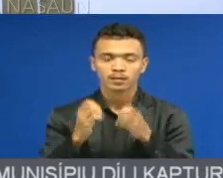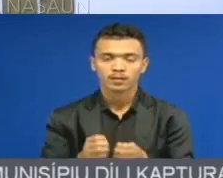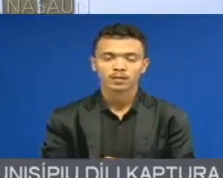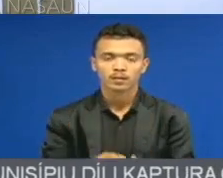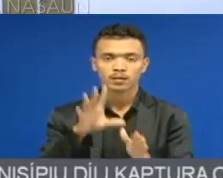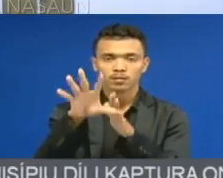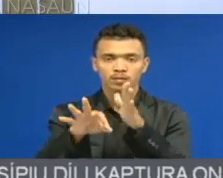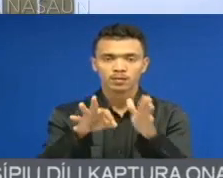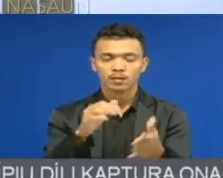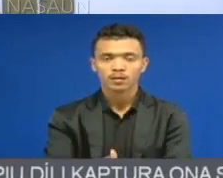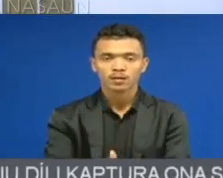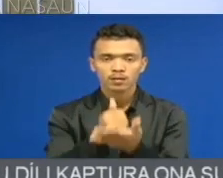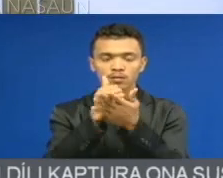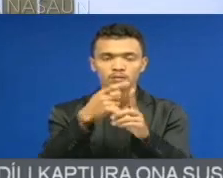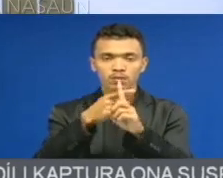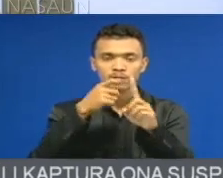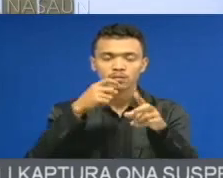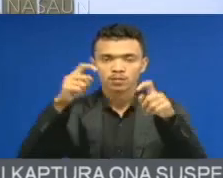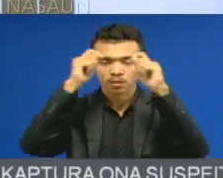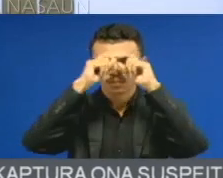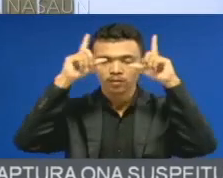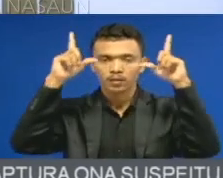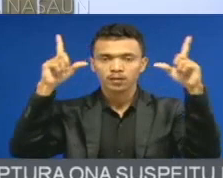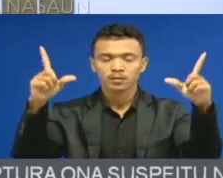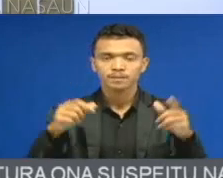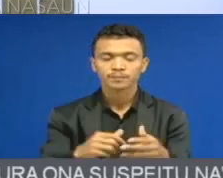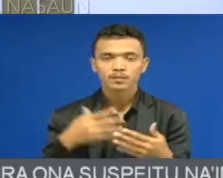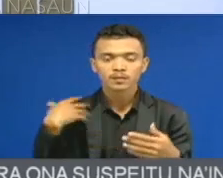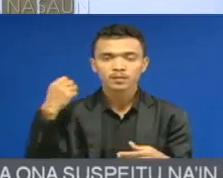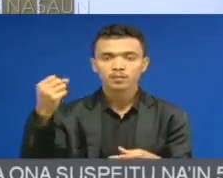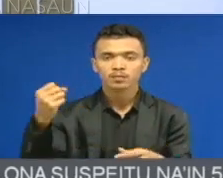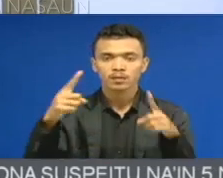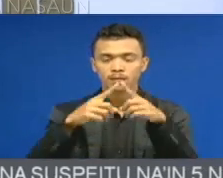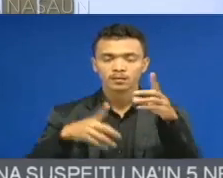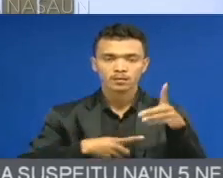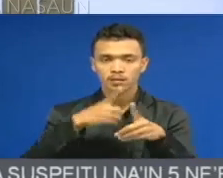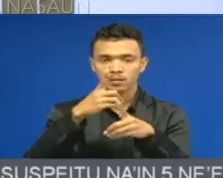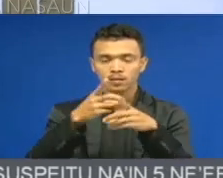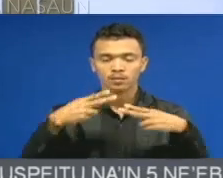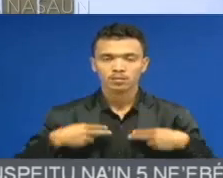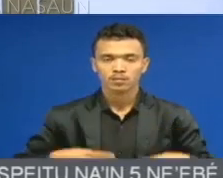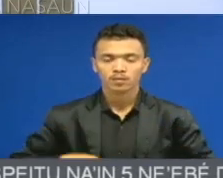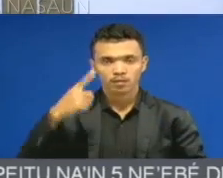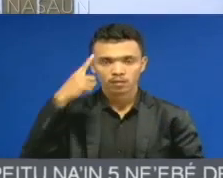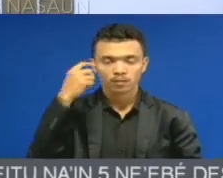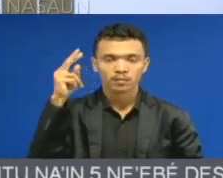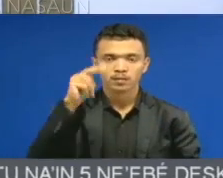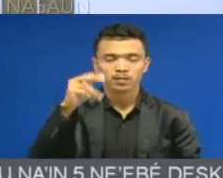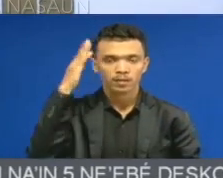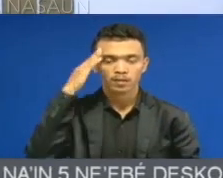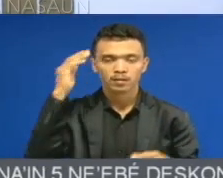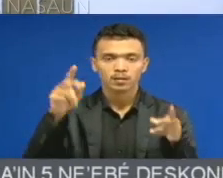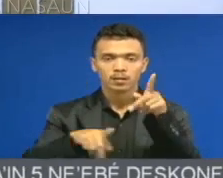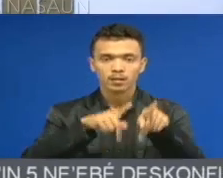heta solidariedade husi ita Timor ba luta ba ba direitos humanos ne tamani hata ne kata ligação ia mo hoia ne